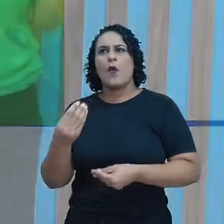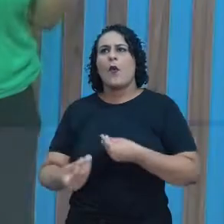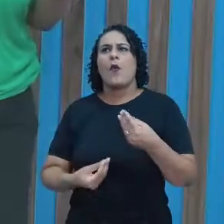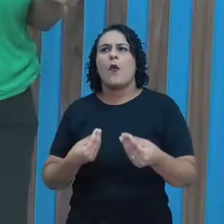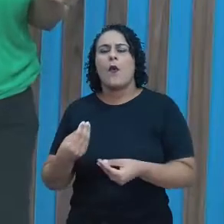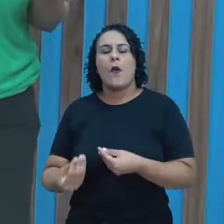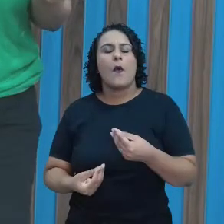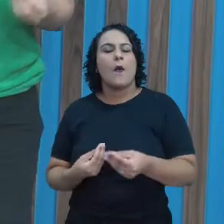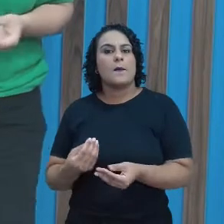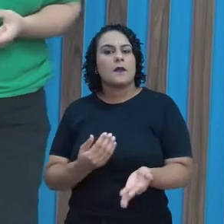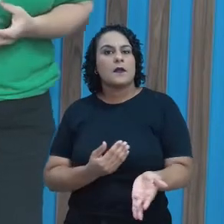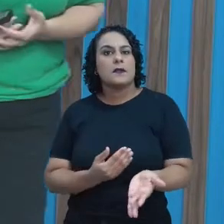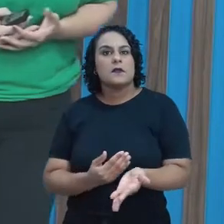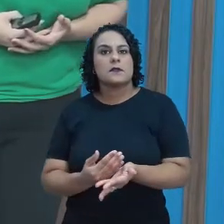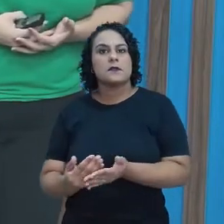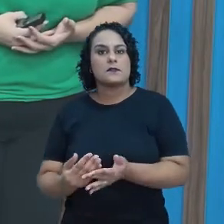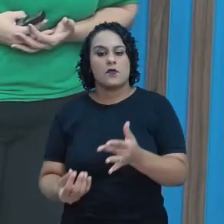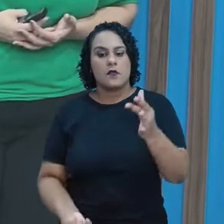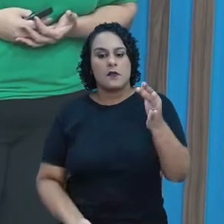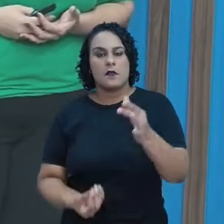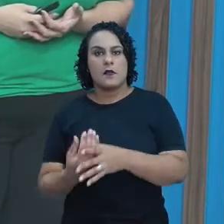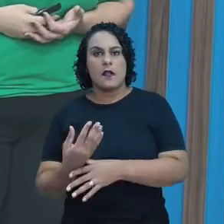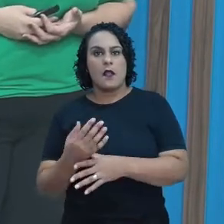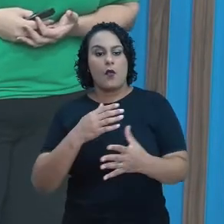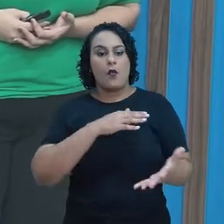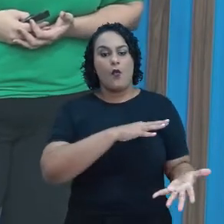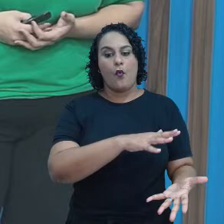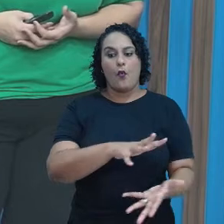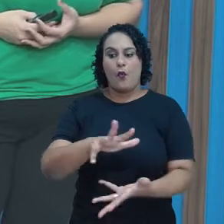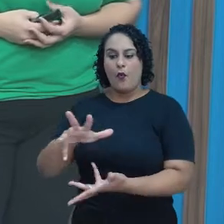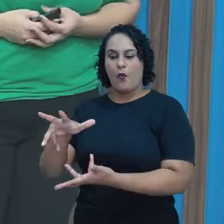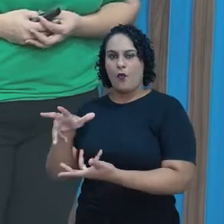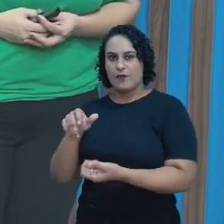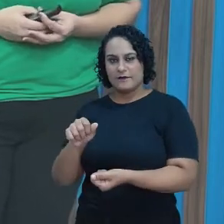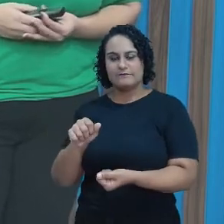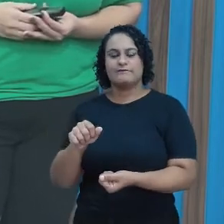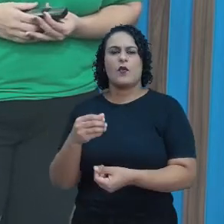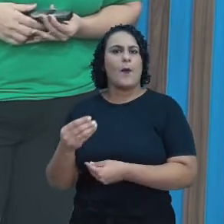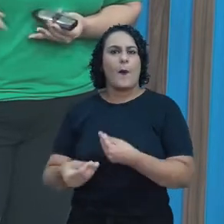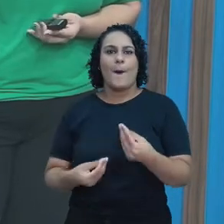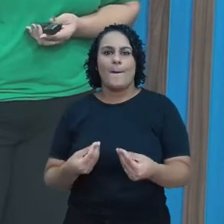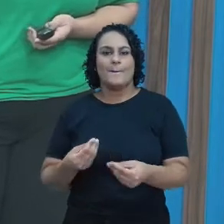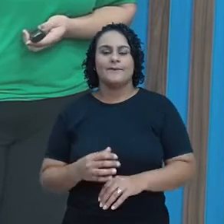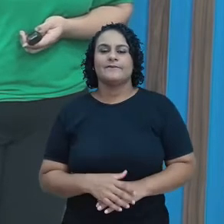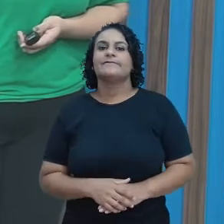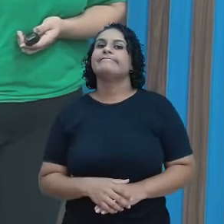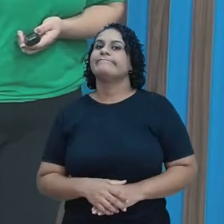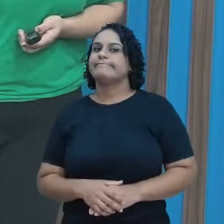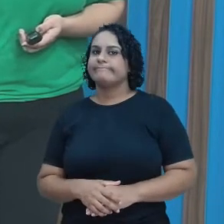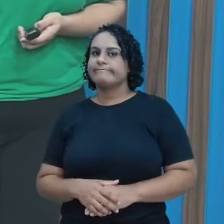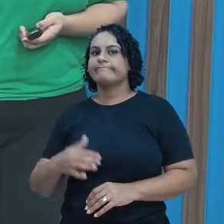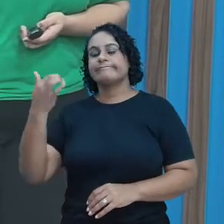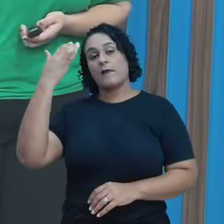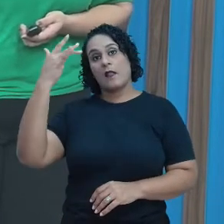que iniciou a formação do nosso universo. Então, a teoria do Big Bang é uma das